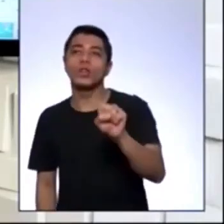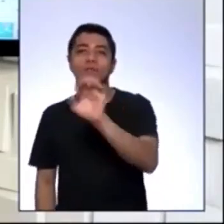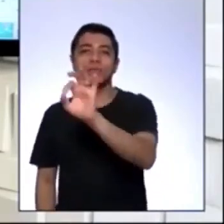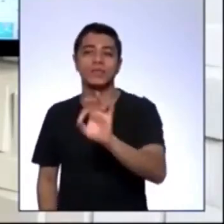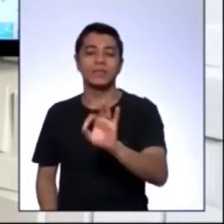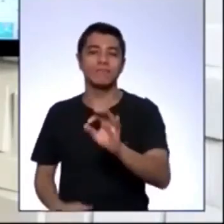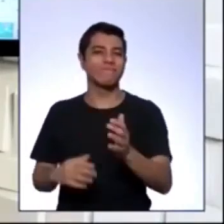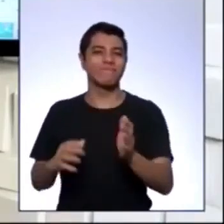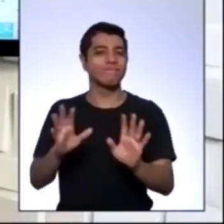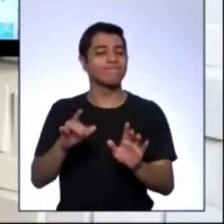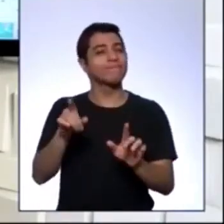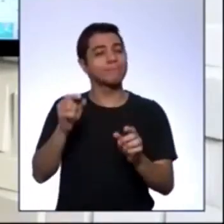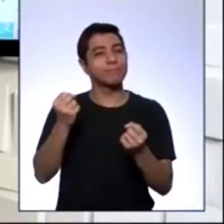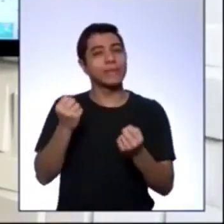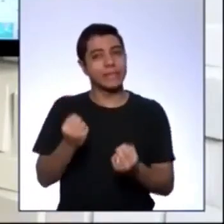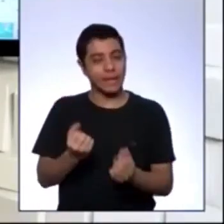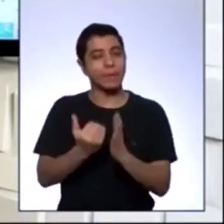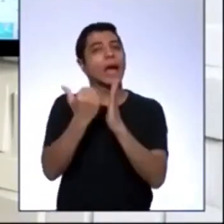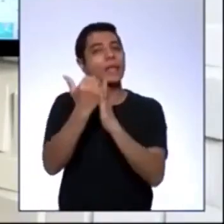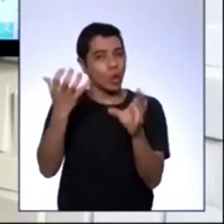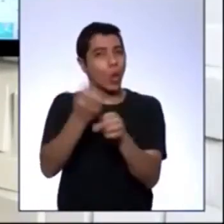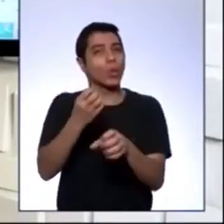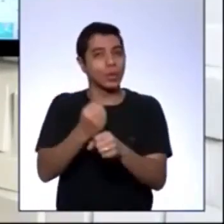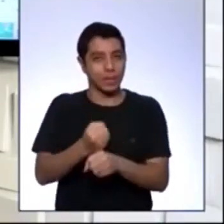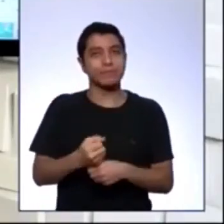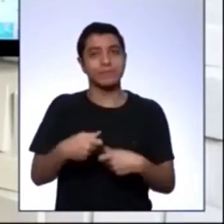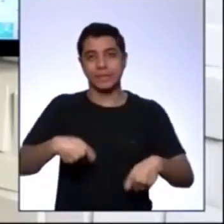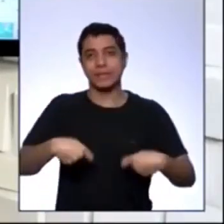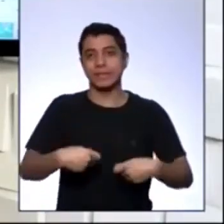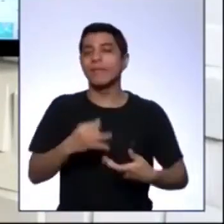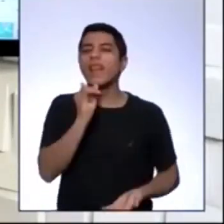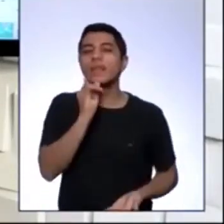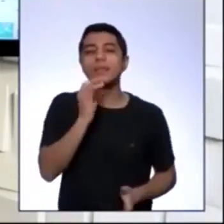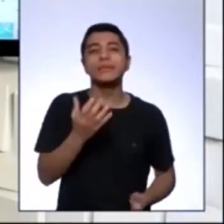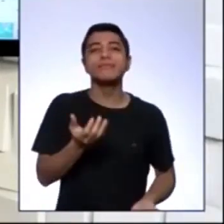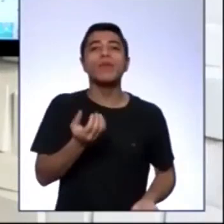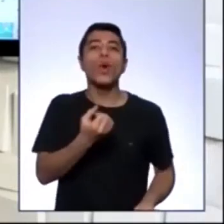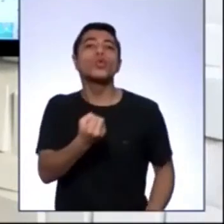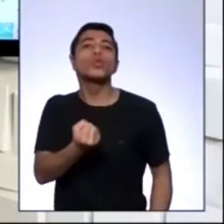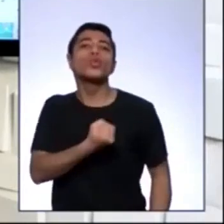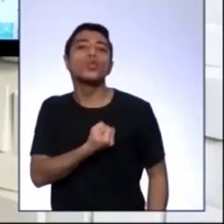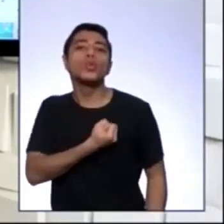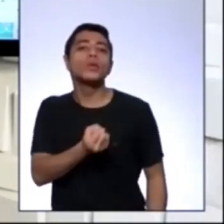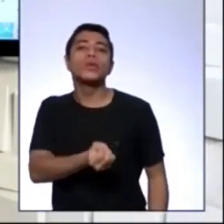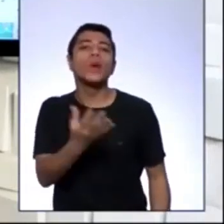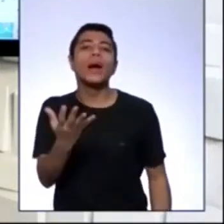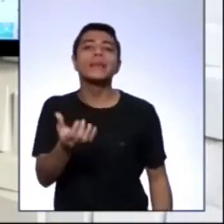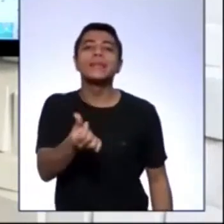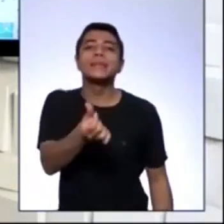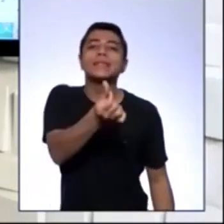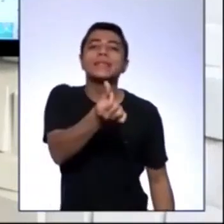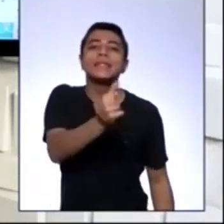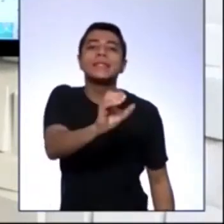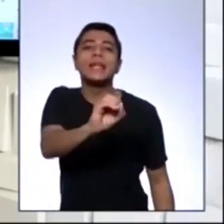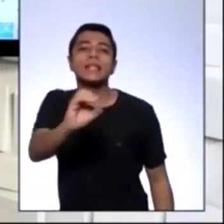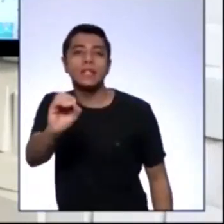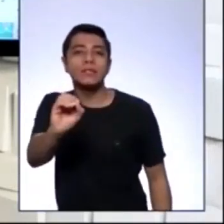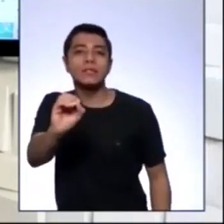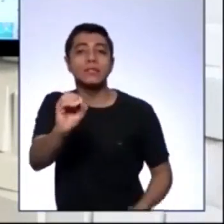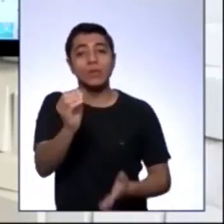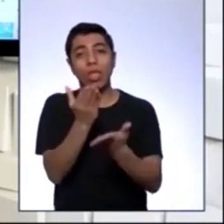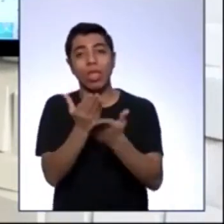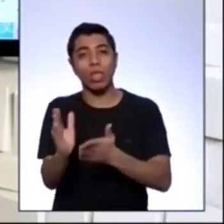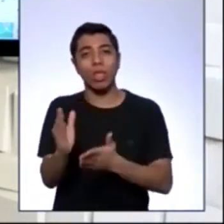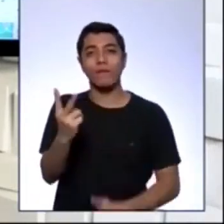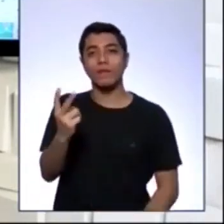cento porque aí você vai ter que fazer a conta 28 por cento de 628